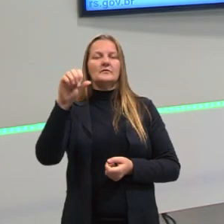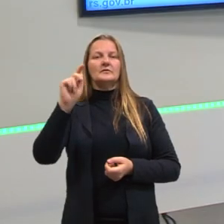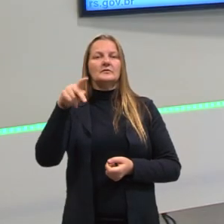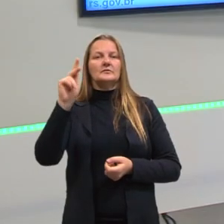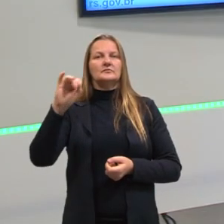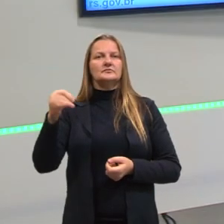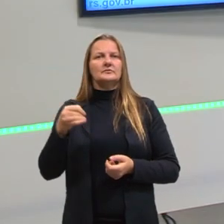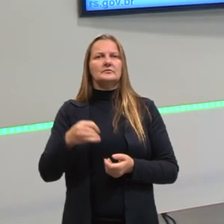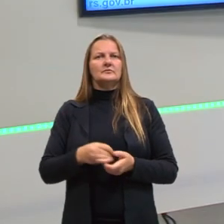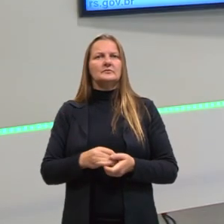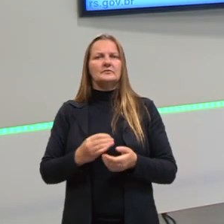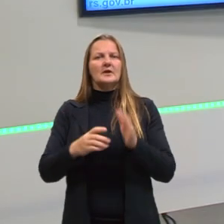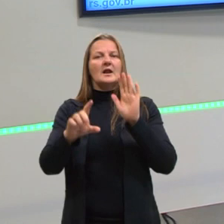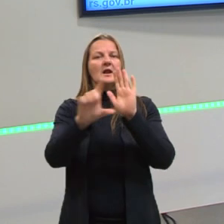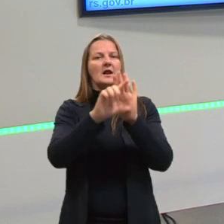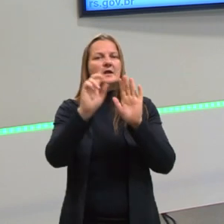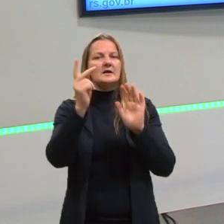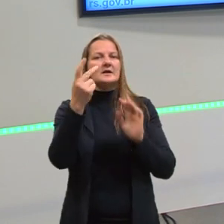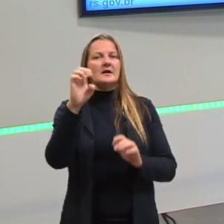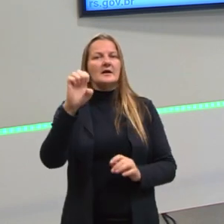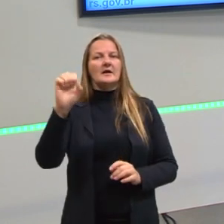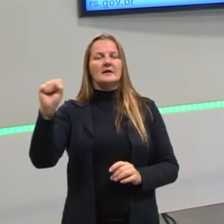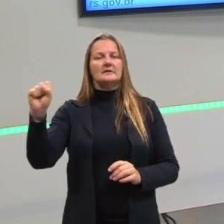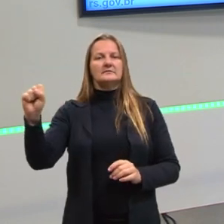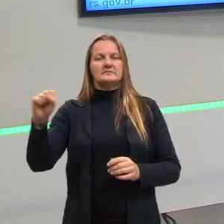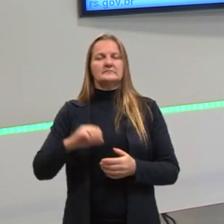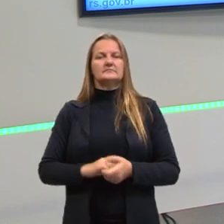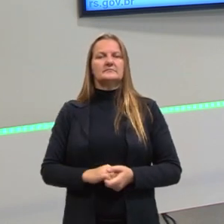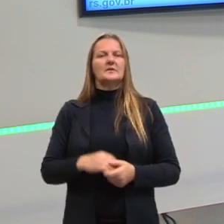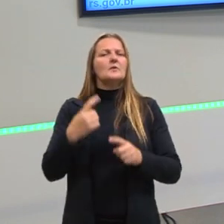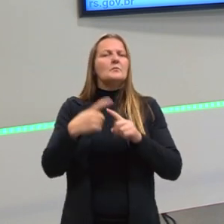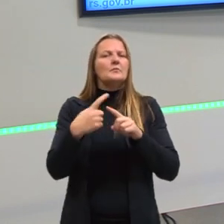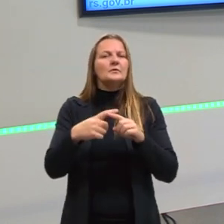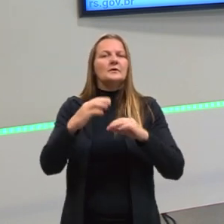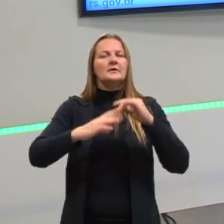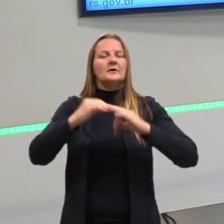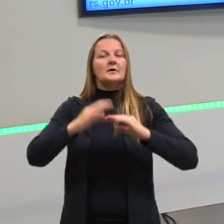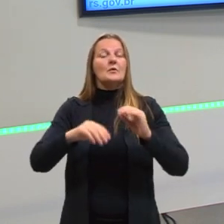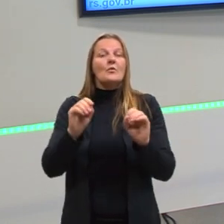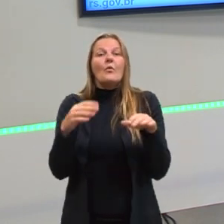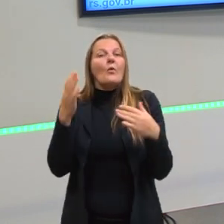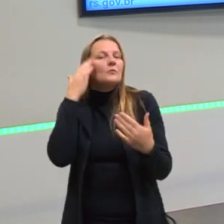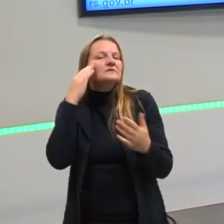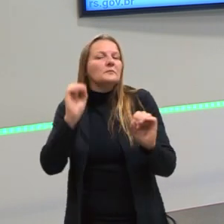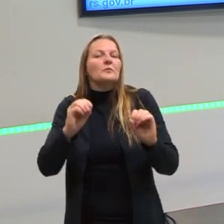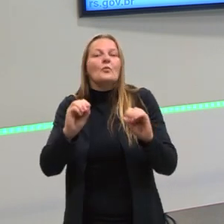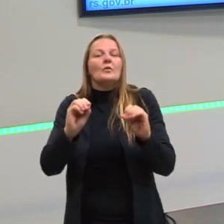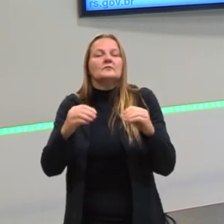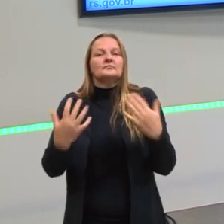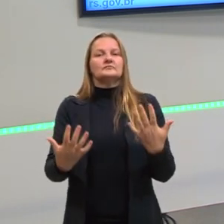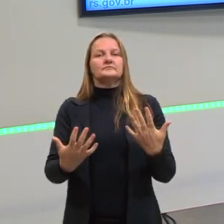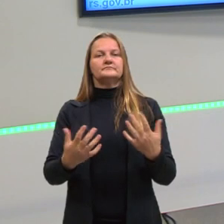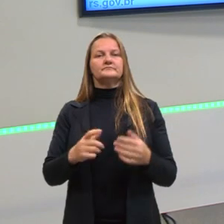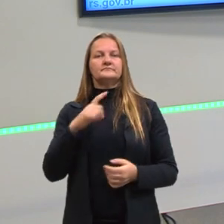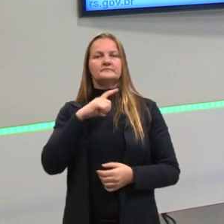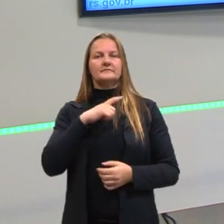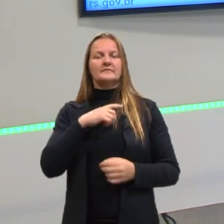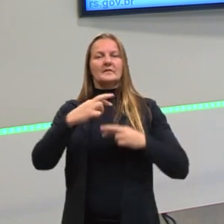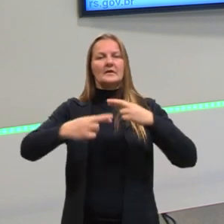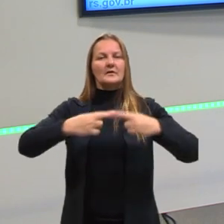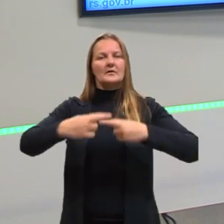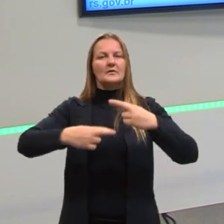que hoje a URI através da lei de resto porque que precisa aplicar a lei de resto quando eu vou aplicar a lei de resto quando eu tiver